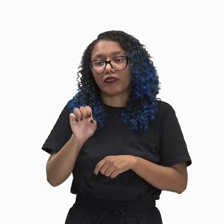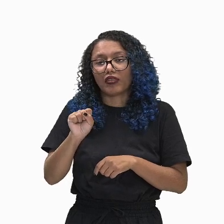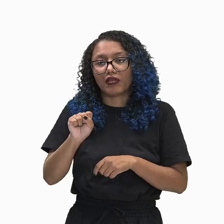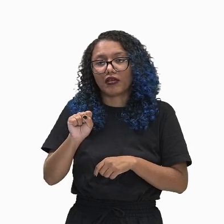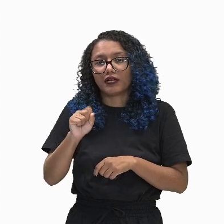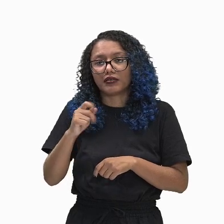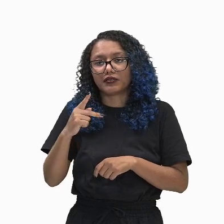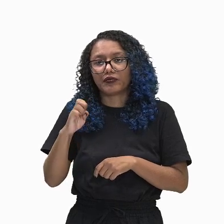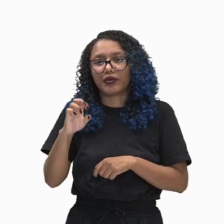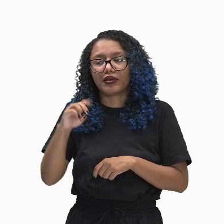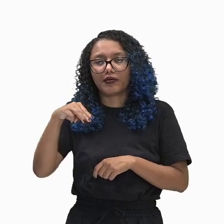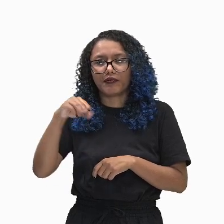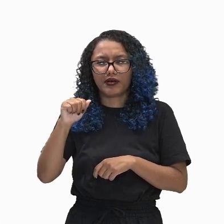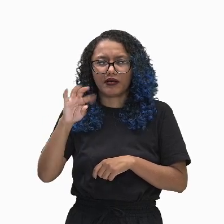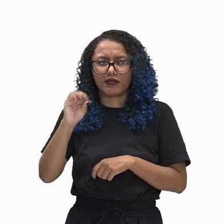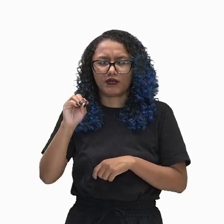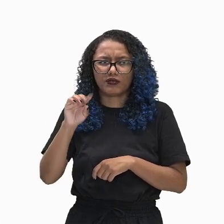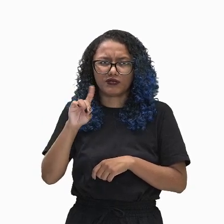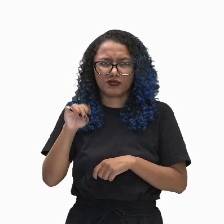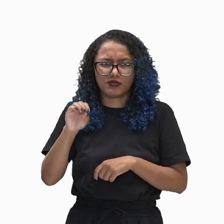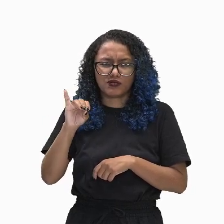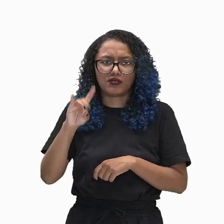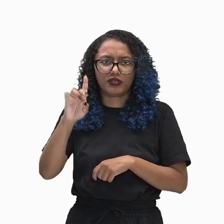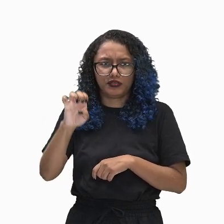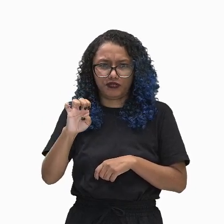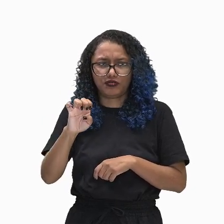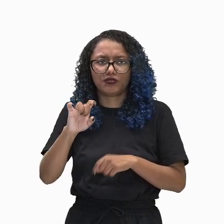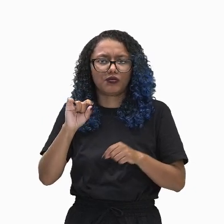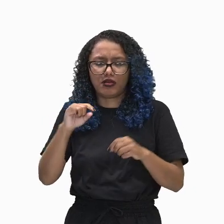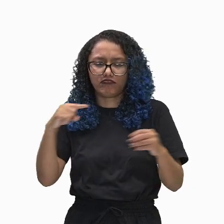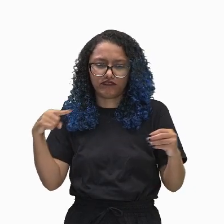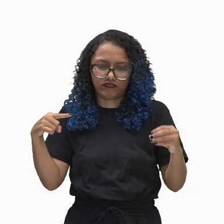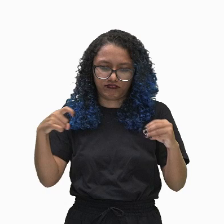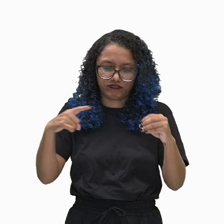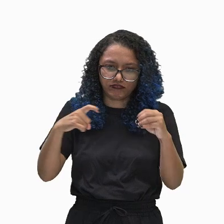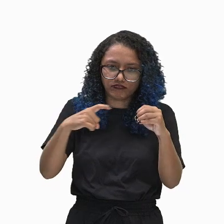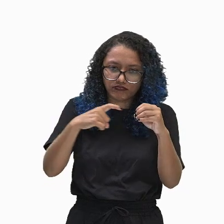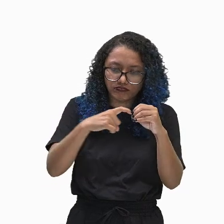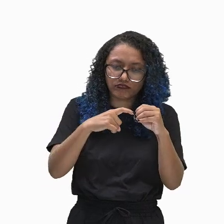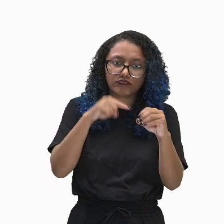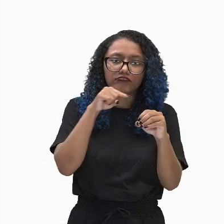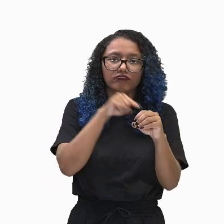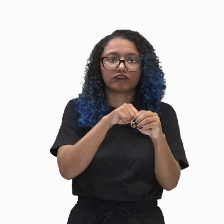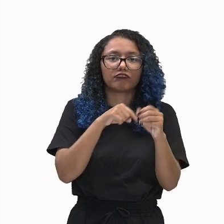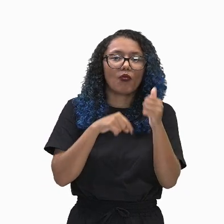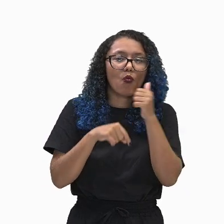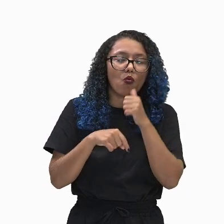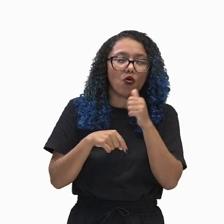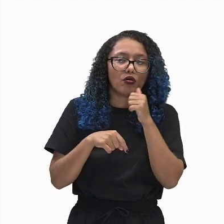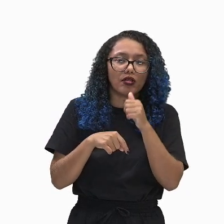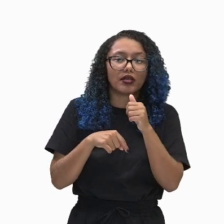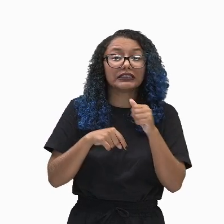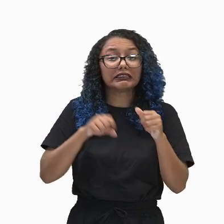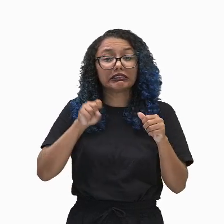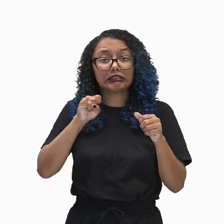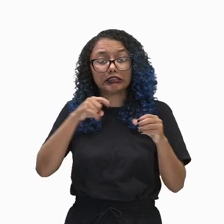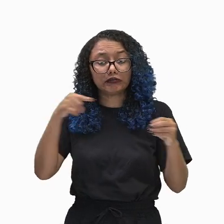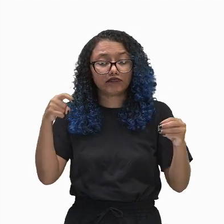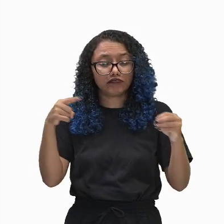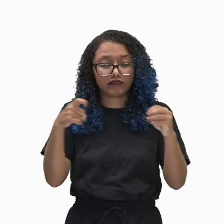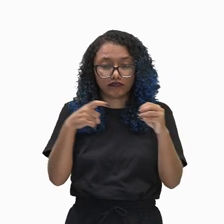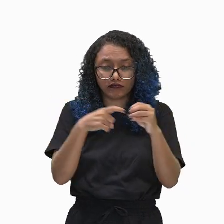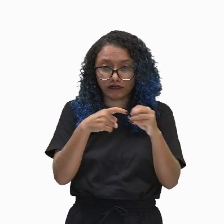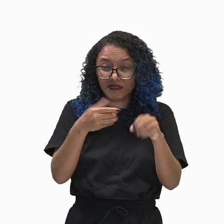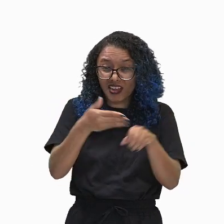célula germinativa feminina, chamada de óvulo. Quando o espermatozoide fecunda o óvulo, ali inicia-se todo